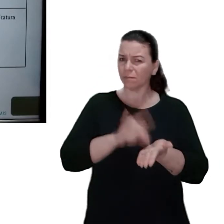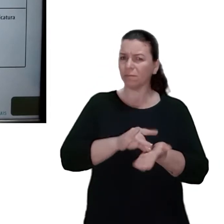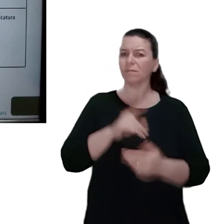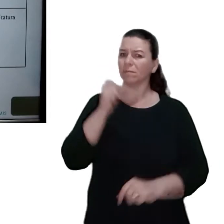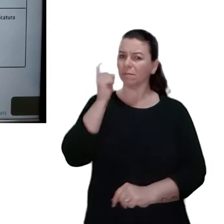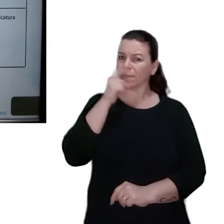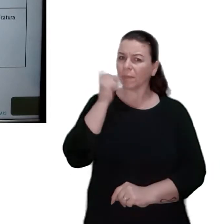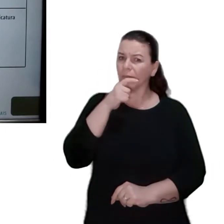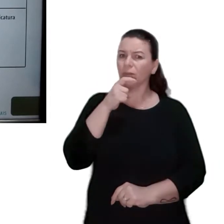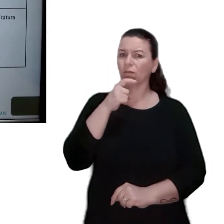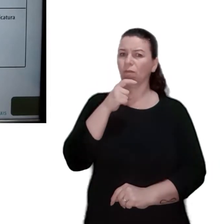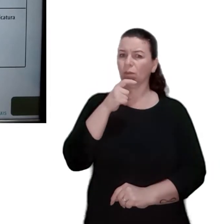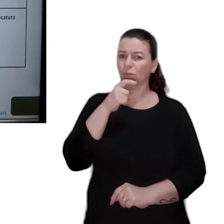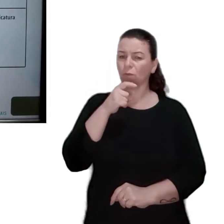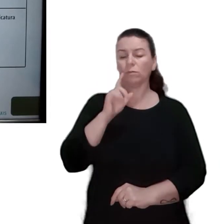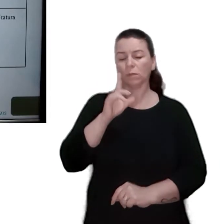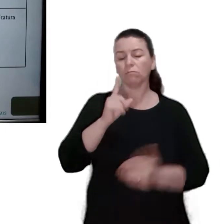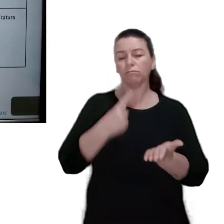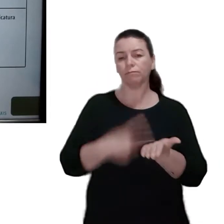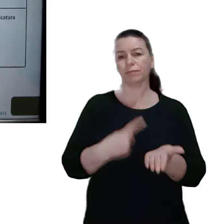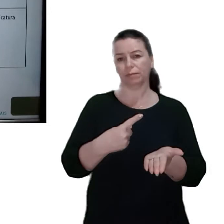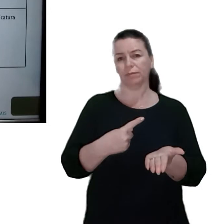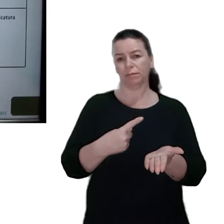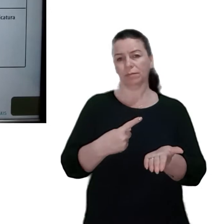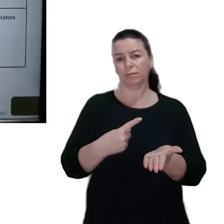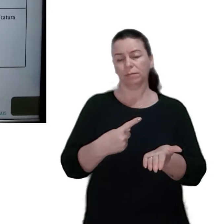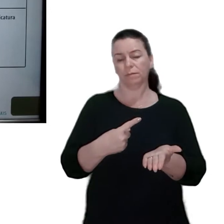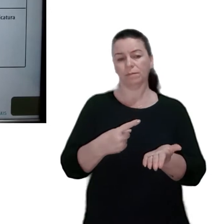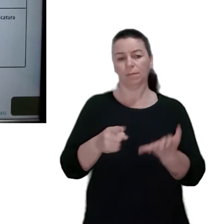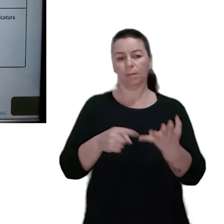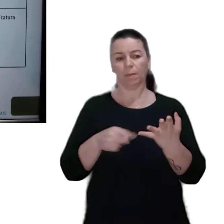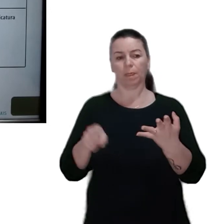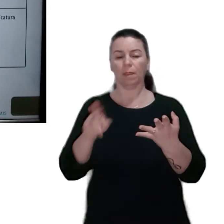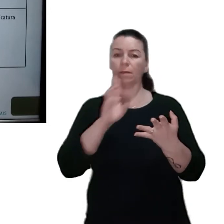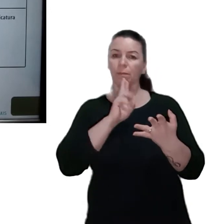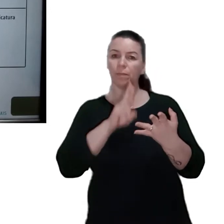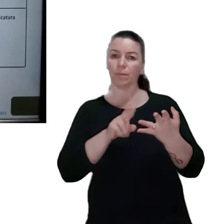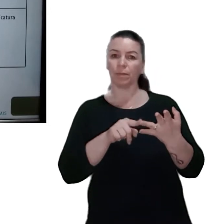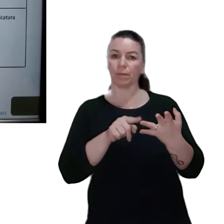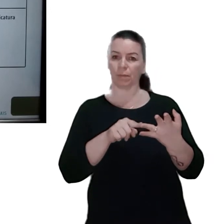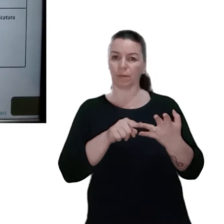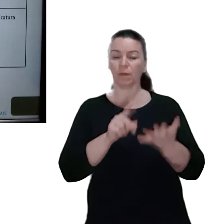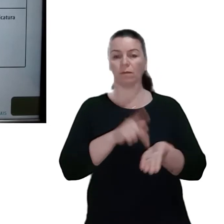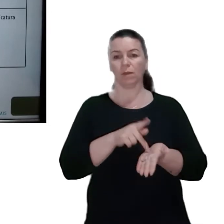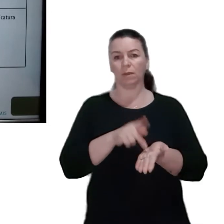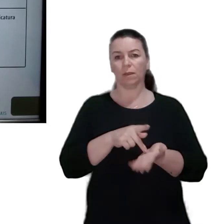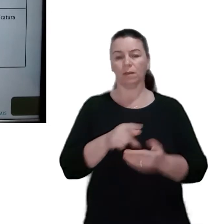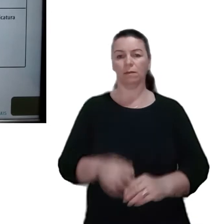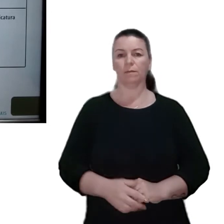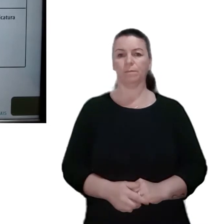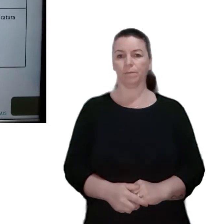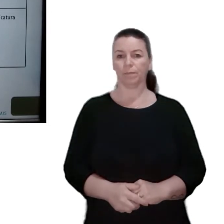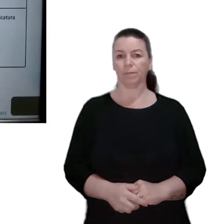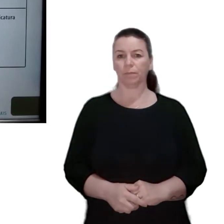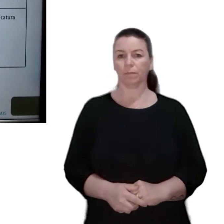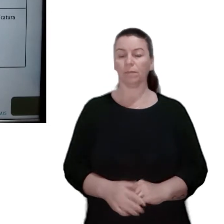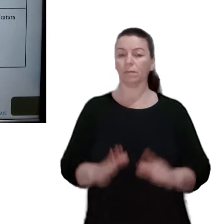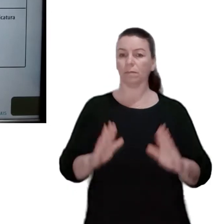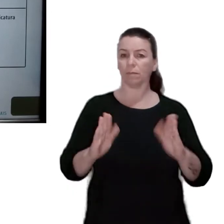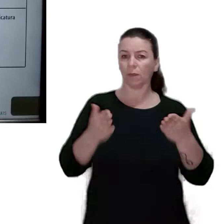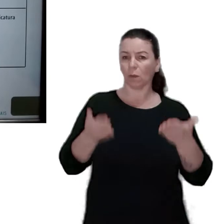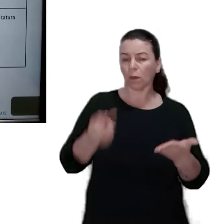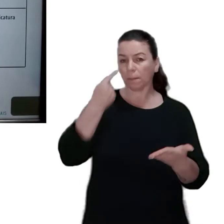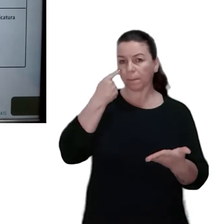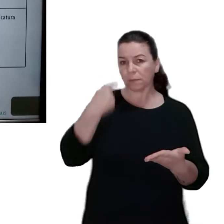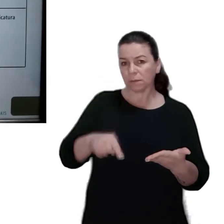mentindo. Então está confirmada a declaração de Daniela, ela está dizendo verdade. Avaliando